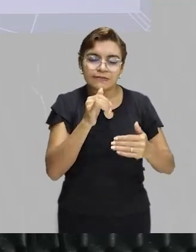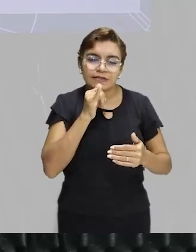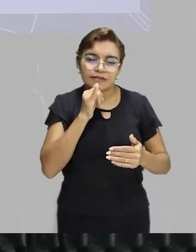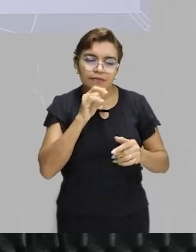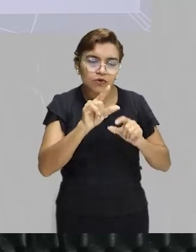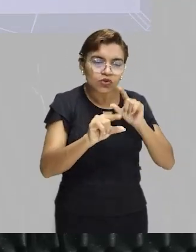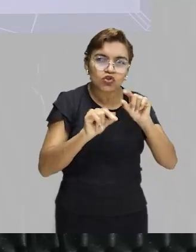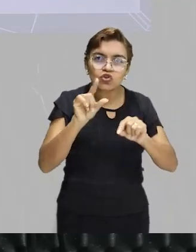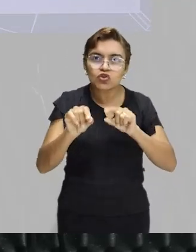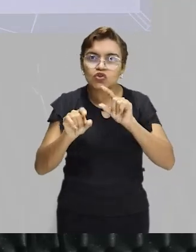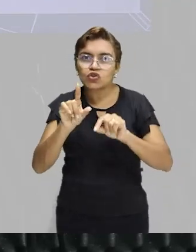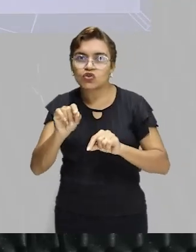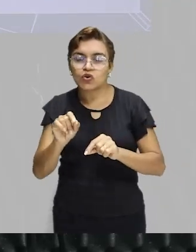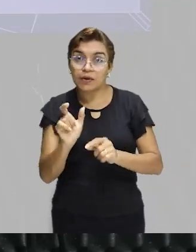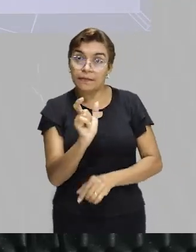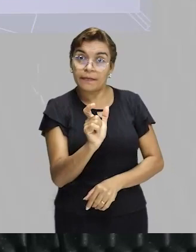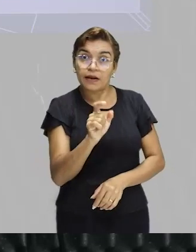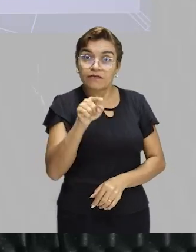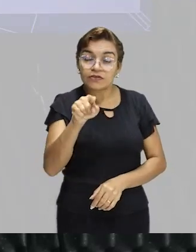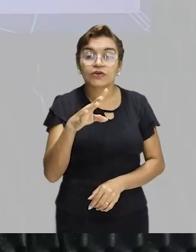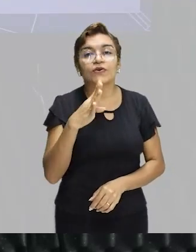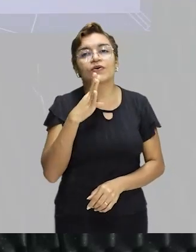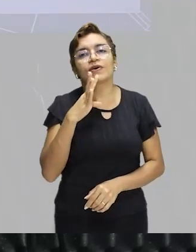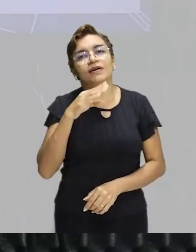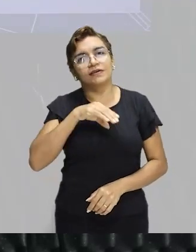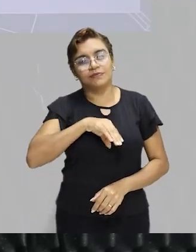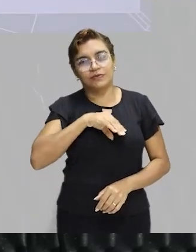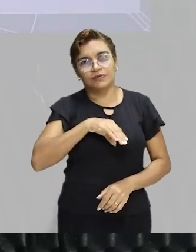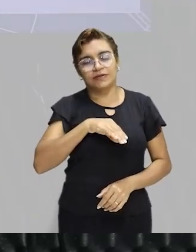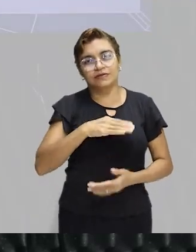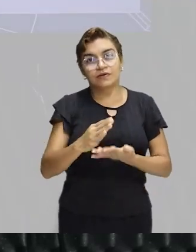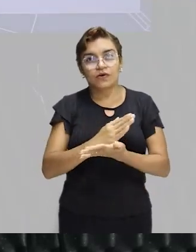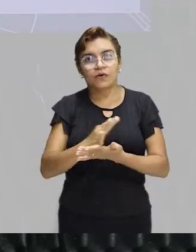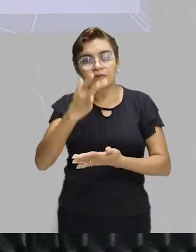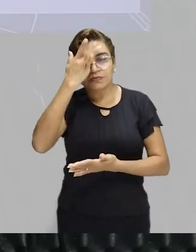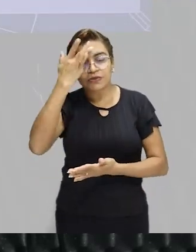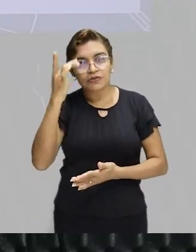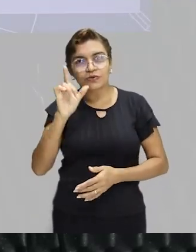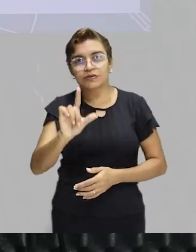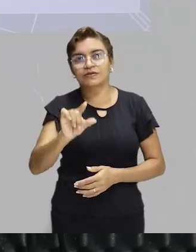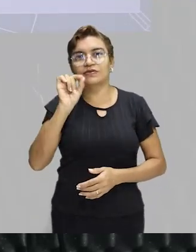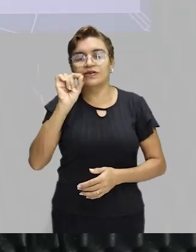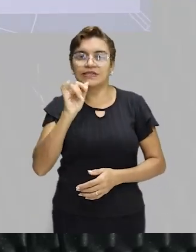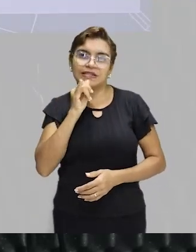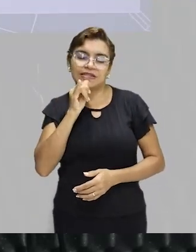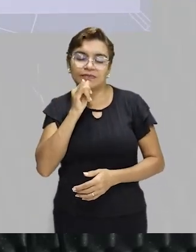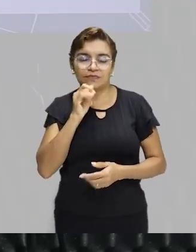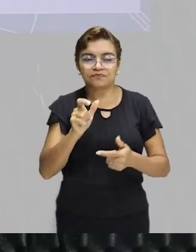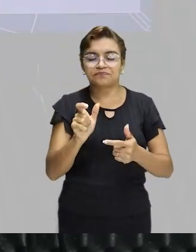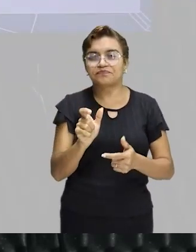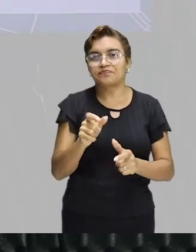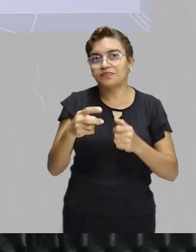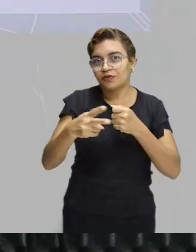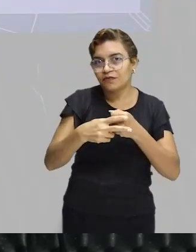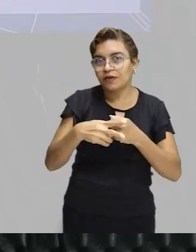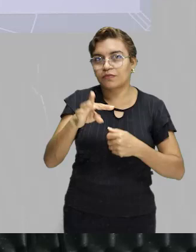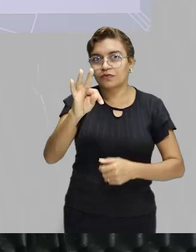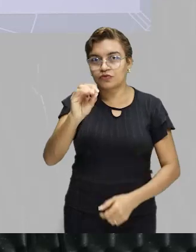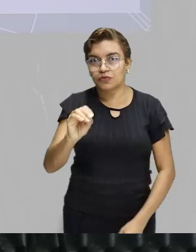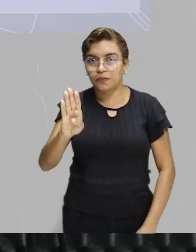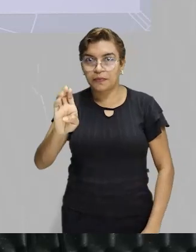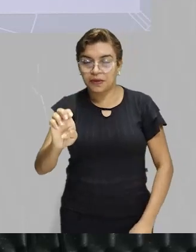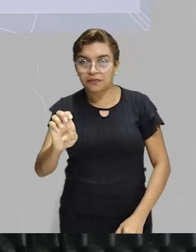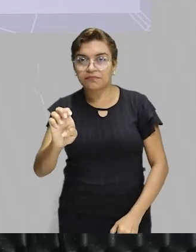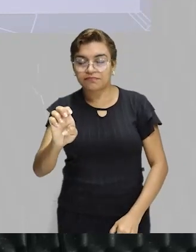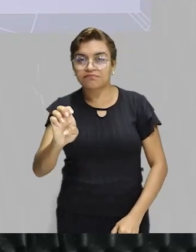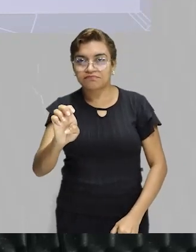vai depender do seu contato com a língua. Então, algumas pessoas colocariam, eu conheço o verbo to be, is. Então, a cultura do